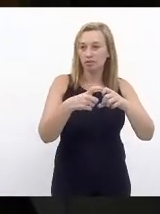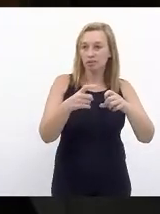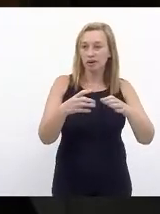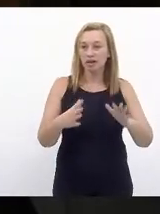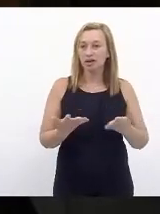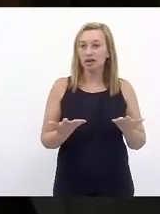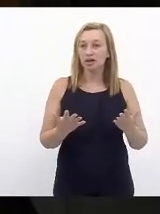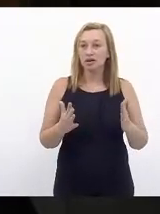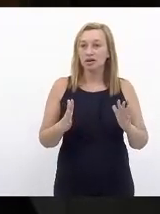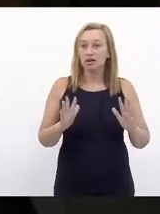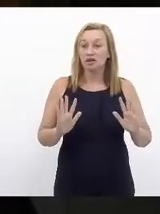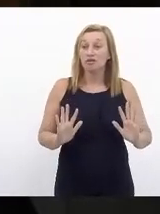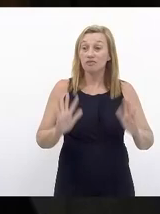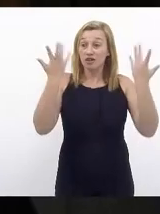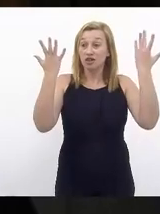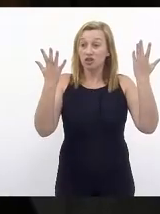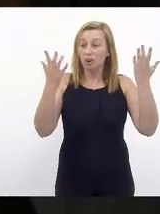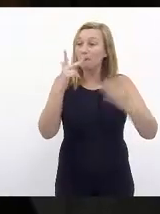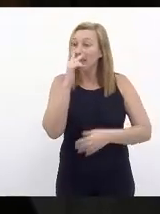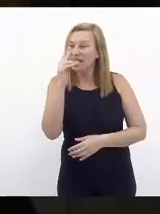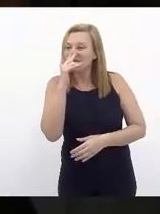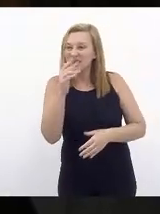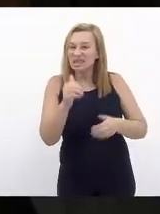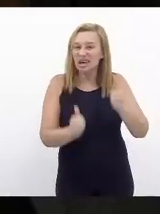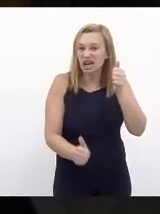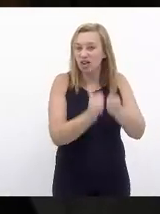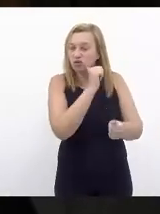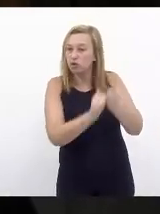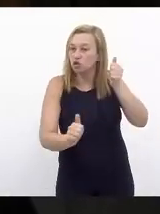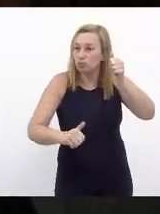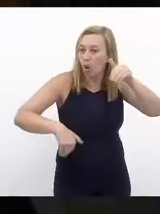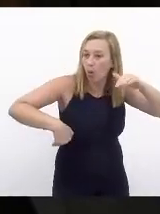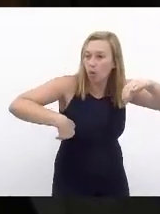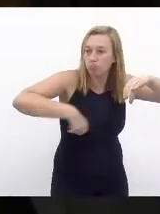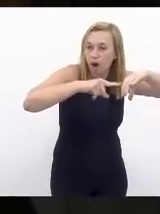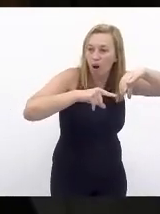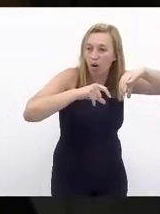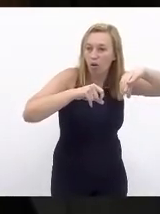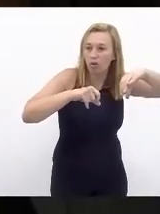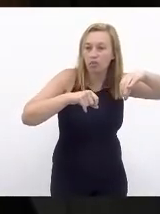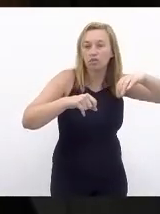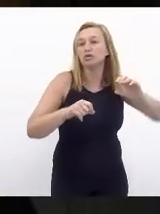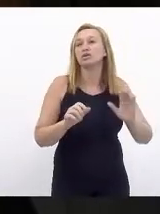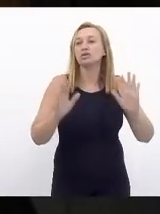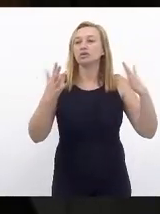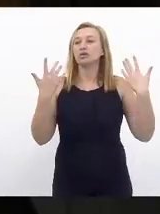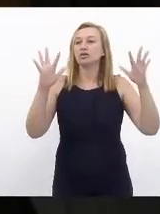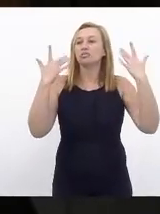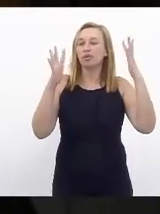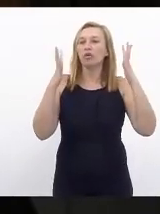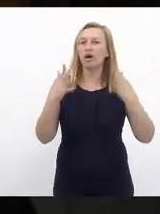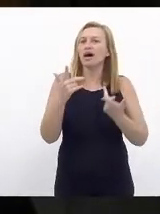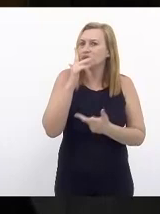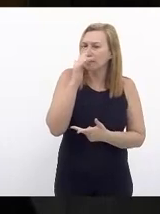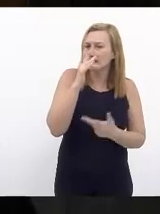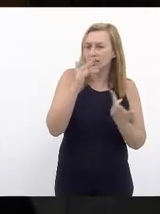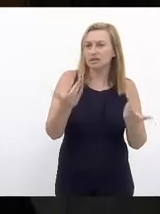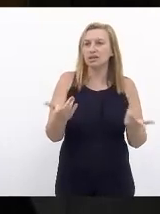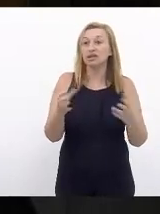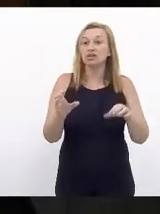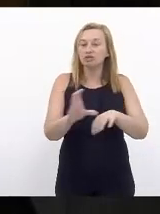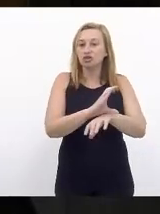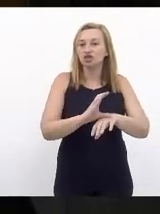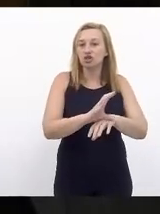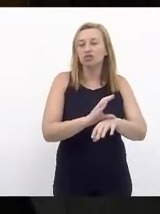tivesse sido um gol em final de Copa do Mundo do Brasil. Comemoraram o que é de direito, garantido pela Constituição